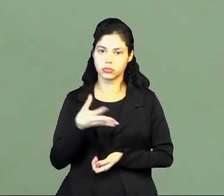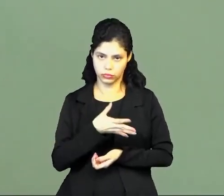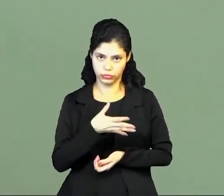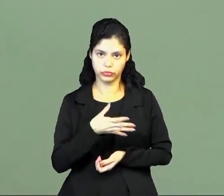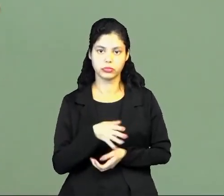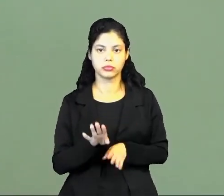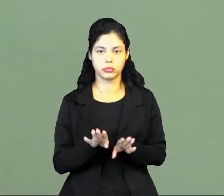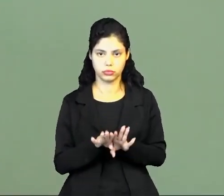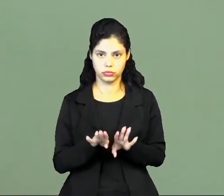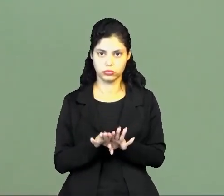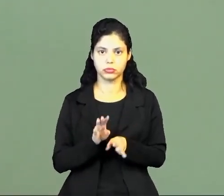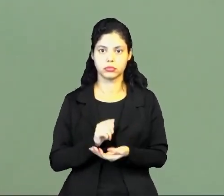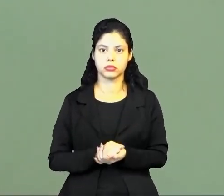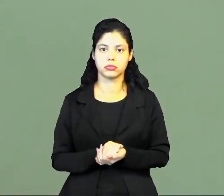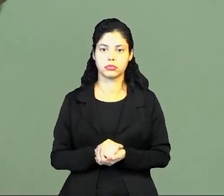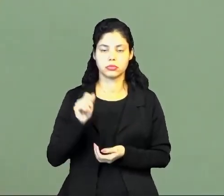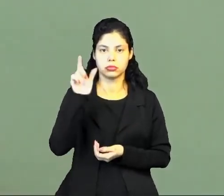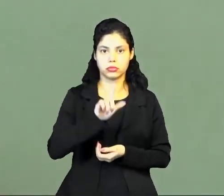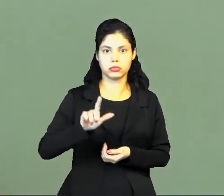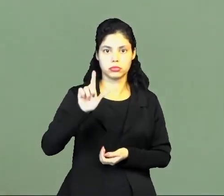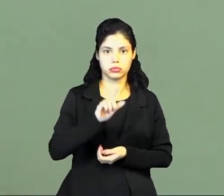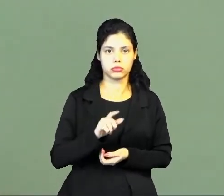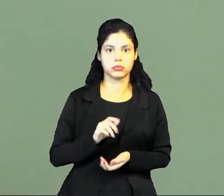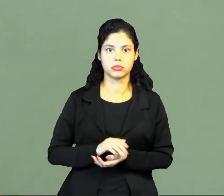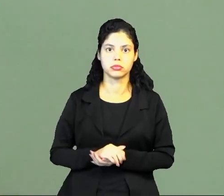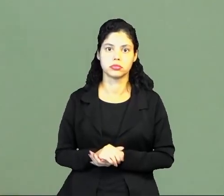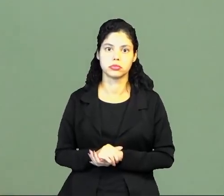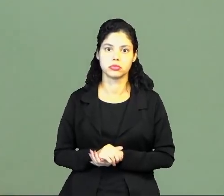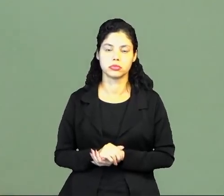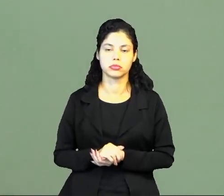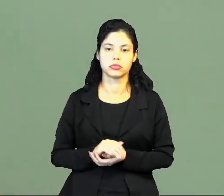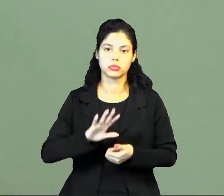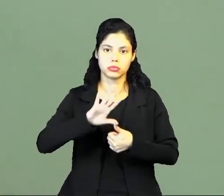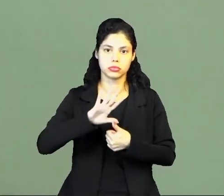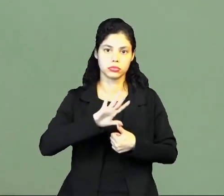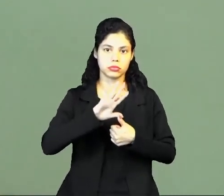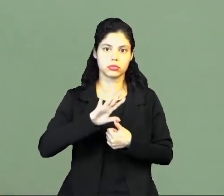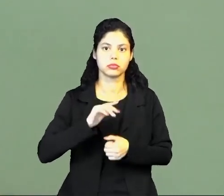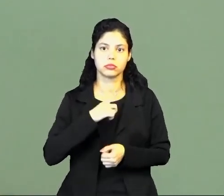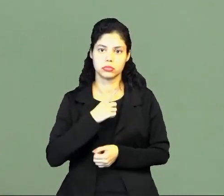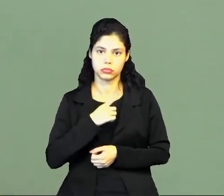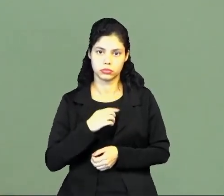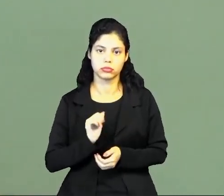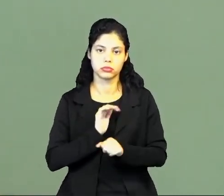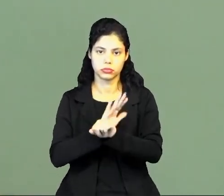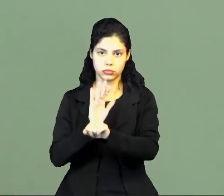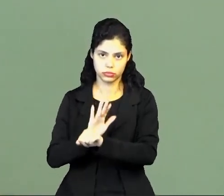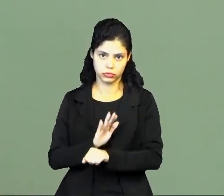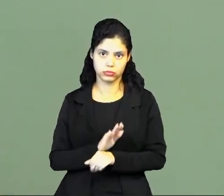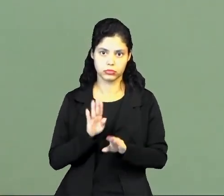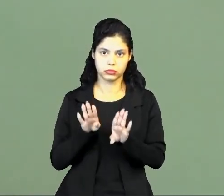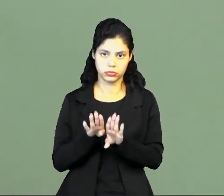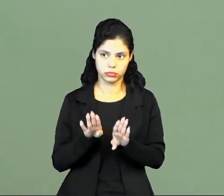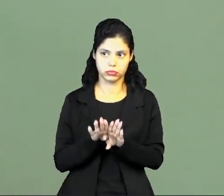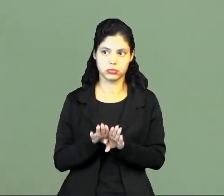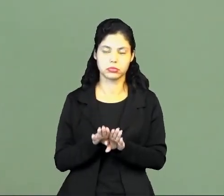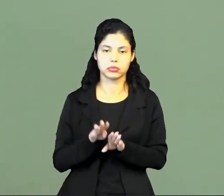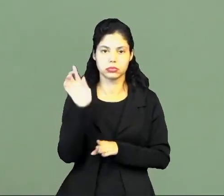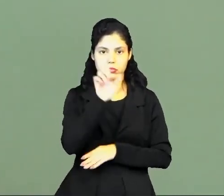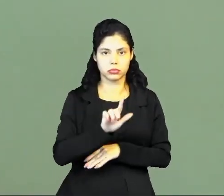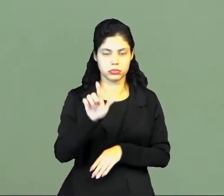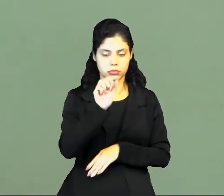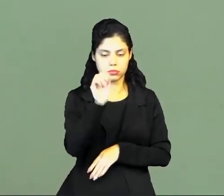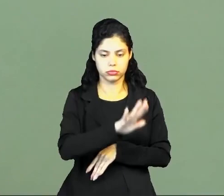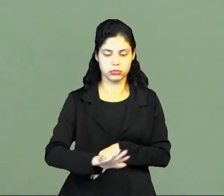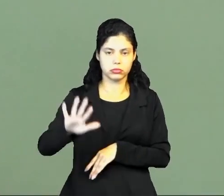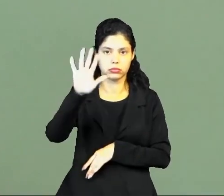também da literatura andina aí, né, da América do Sul, que também tem contribuição significativa, né, para a literatura como